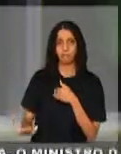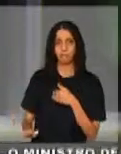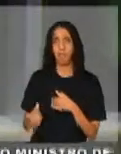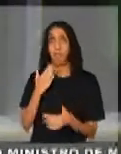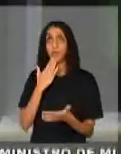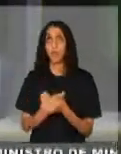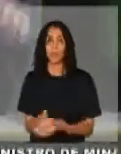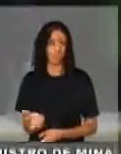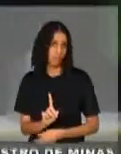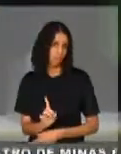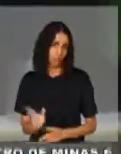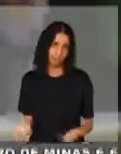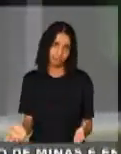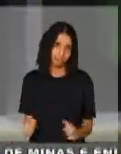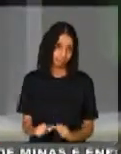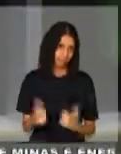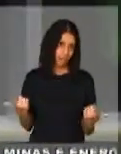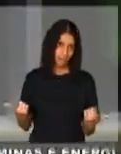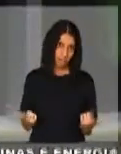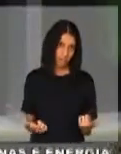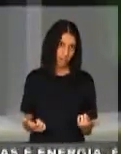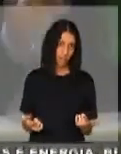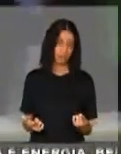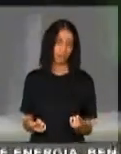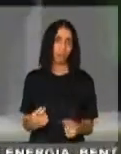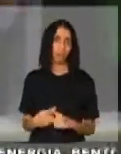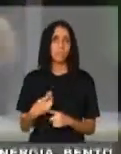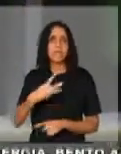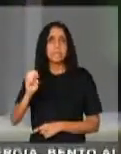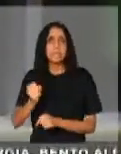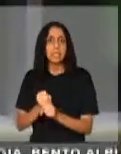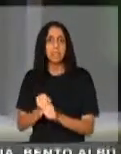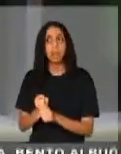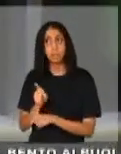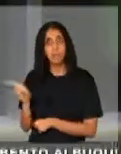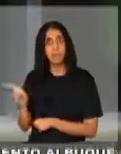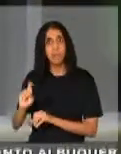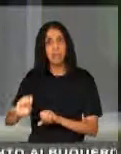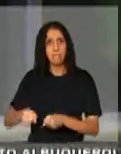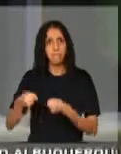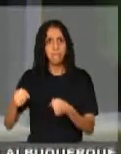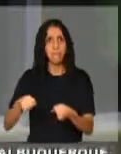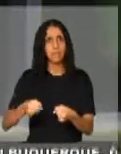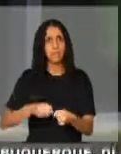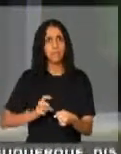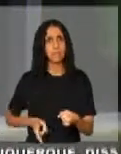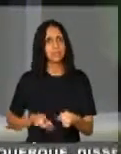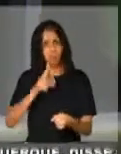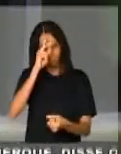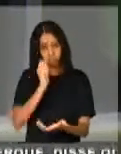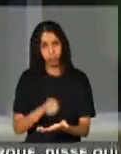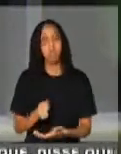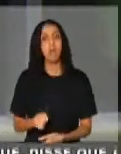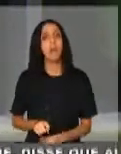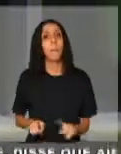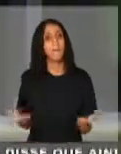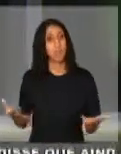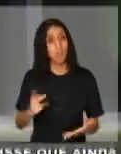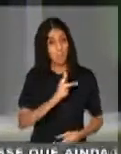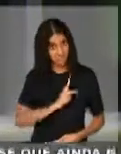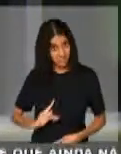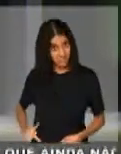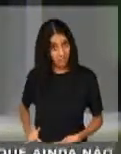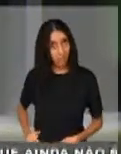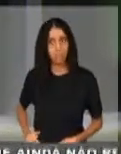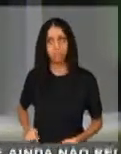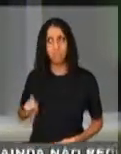surpreende, a sua agenda legislativa durante 30 anos foi a defesa do regime de exceção, mas como presidente da República ele